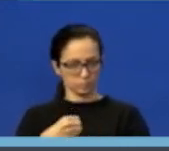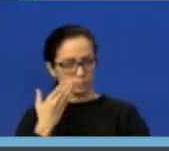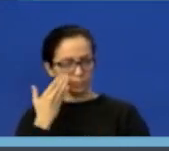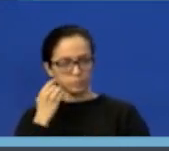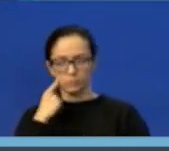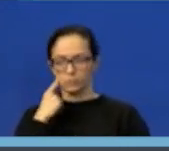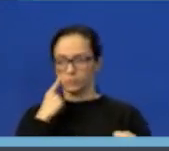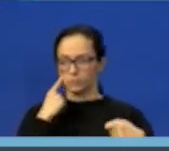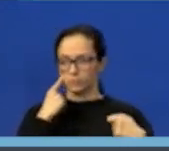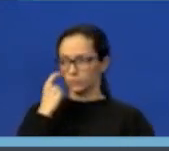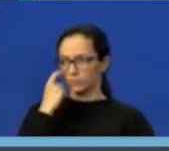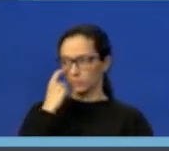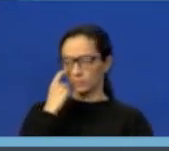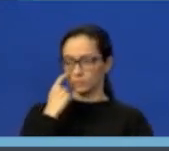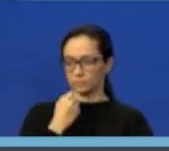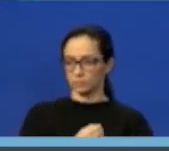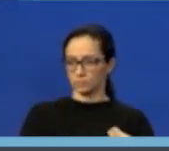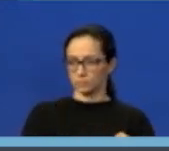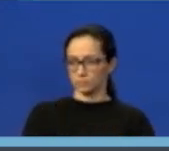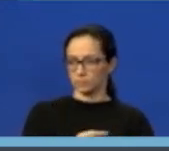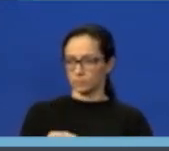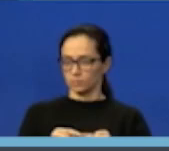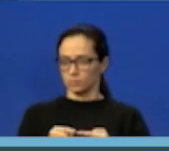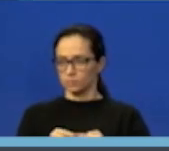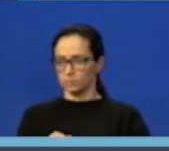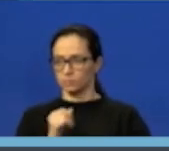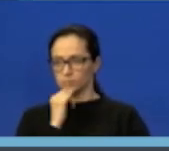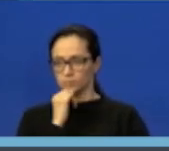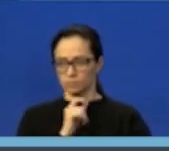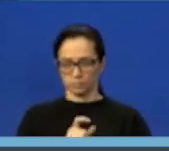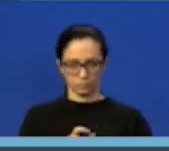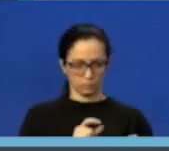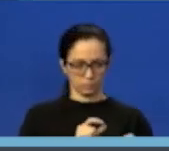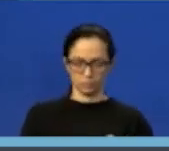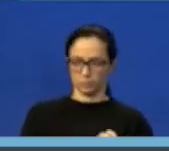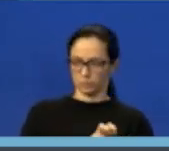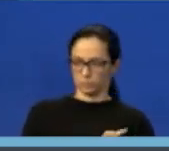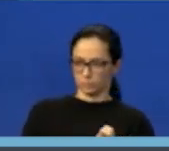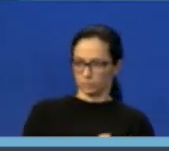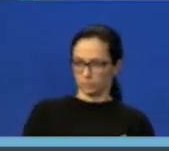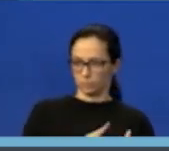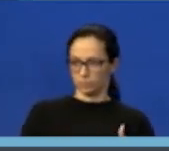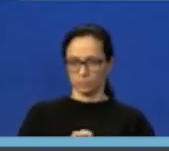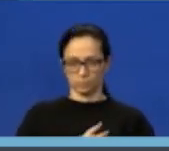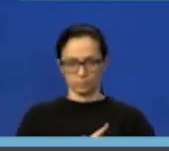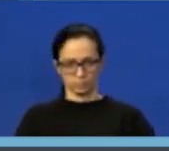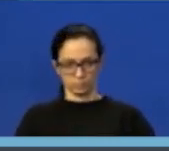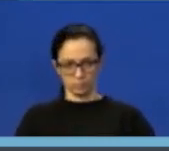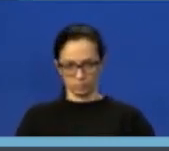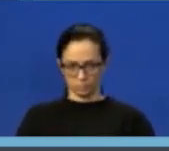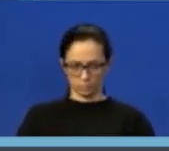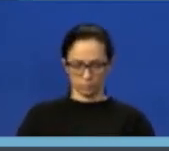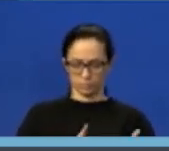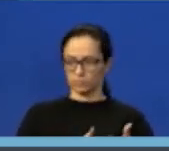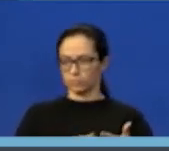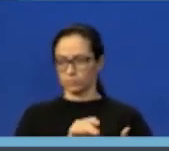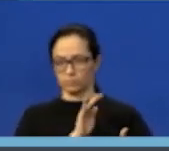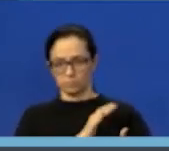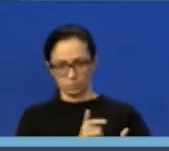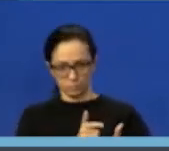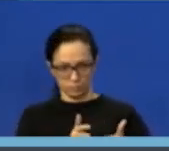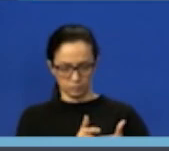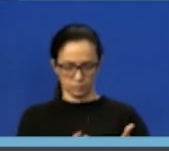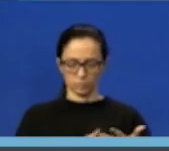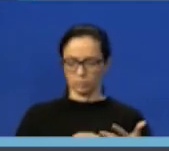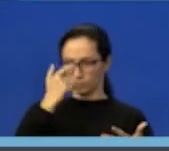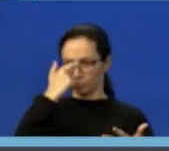nesse slide, que estão relacionadas, por exemplo, a doenças infecciosas, doenças inflamatórias, doenças vasculares, doenças